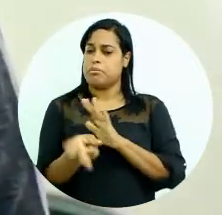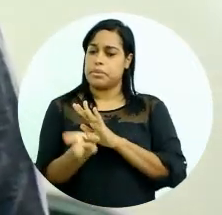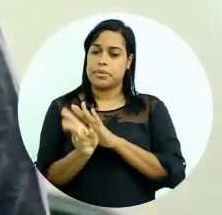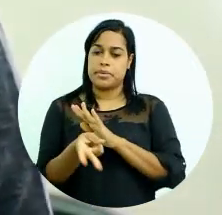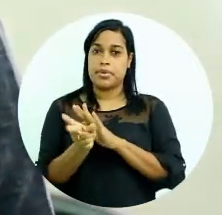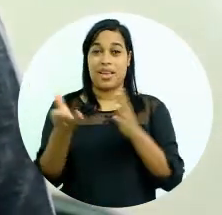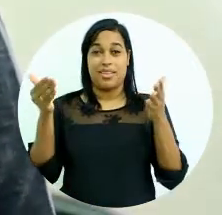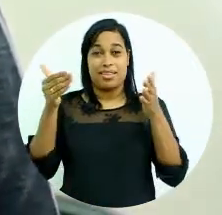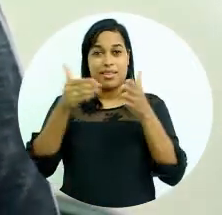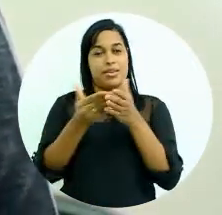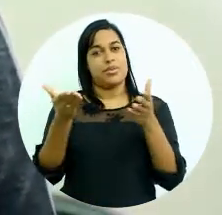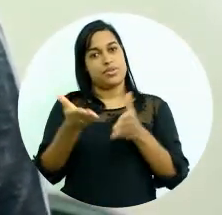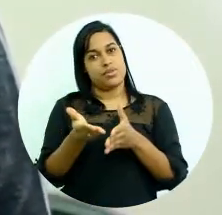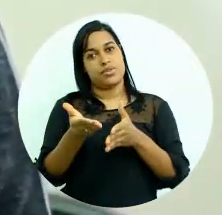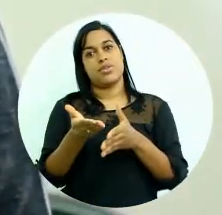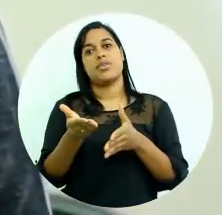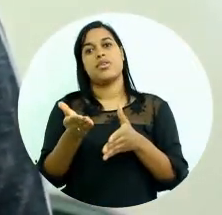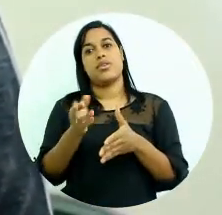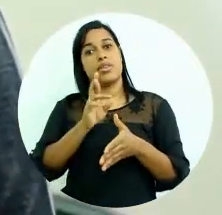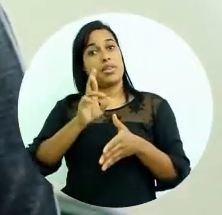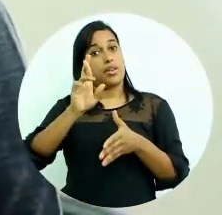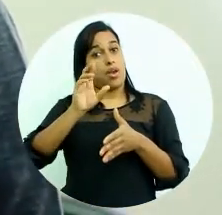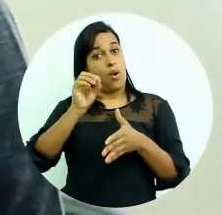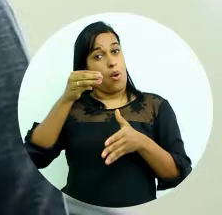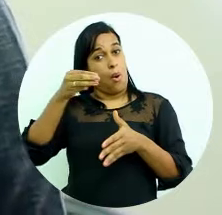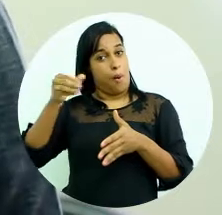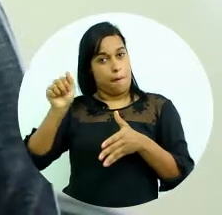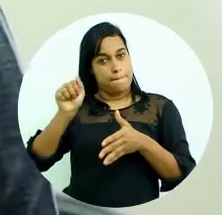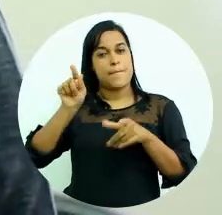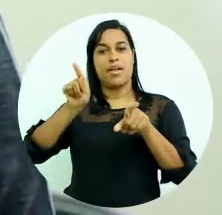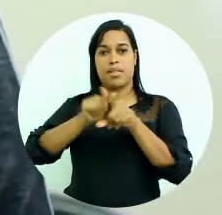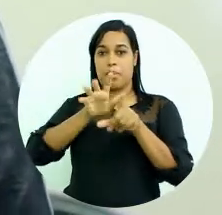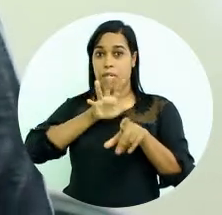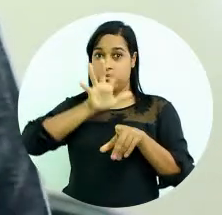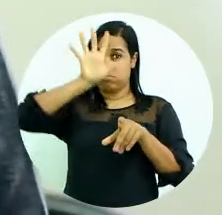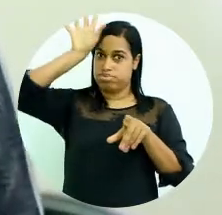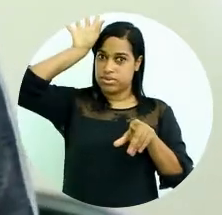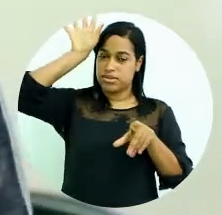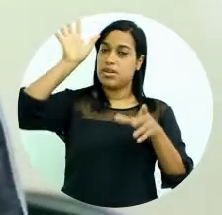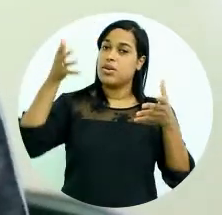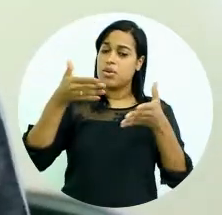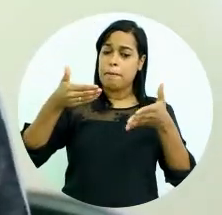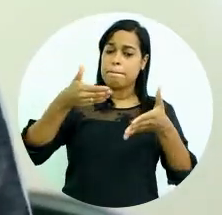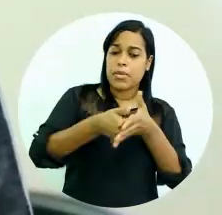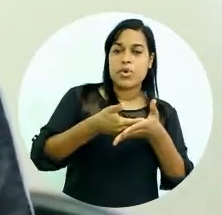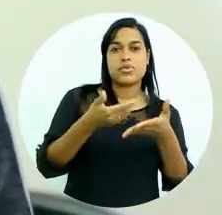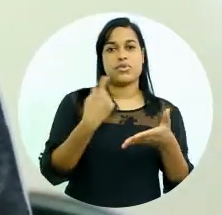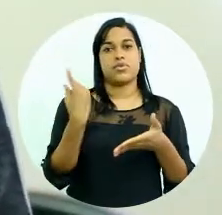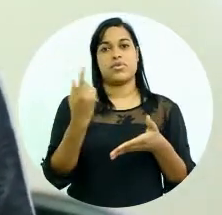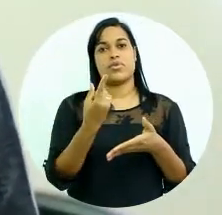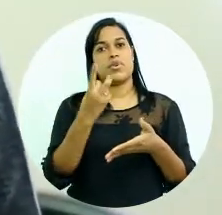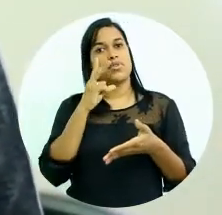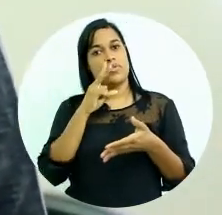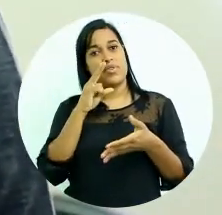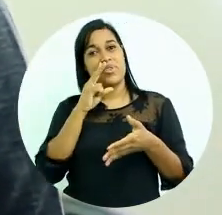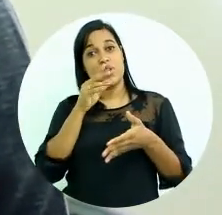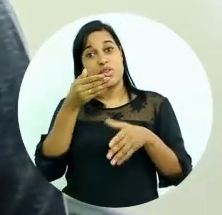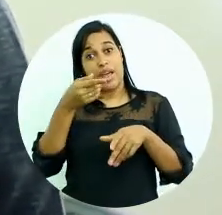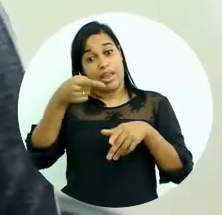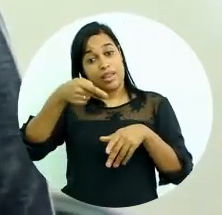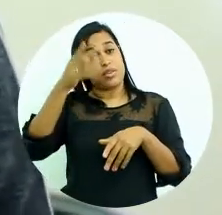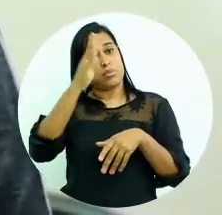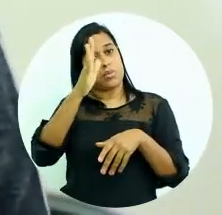contrário, ela se preserva. Tanto na Roma antiga, quanto mais próximo a nós, o nosso